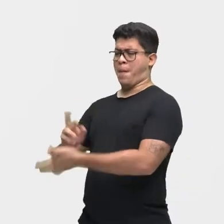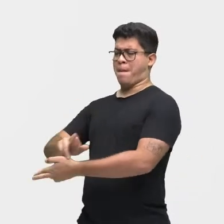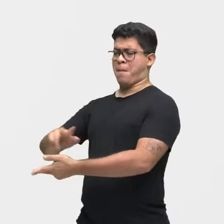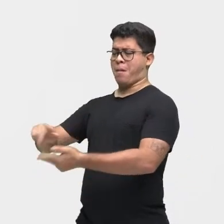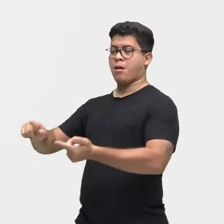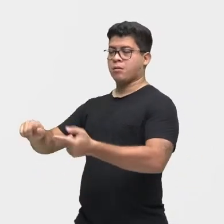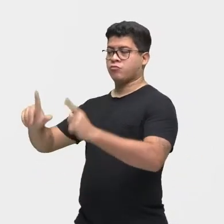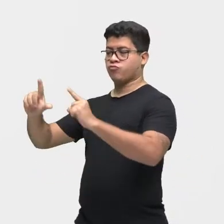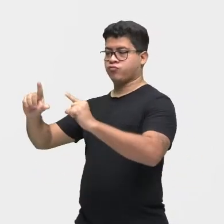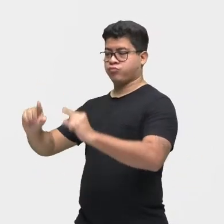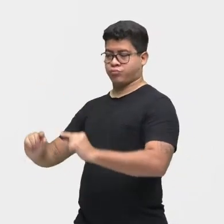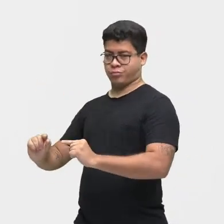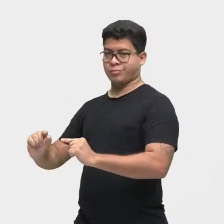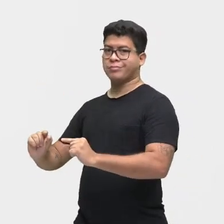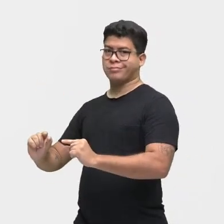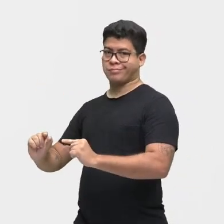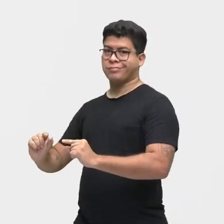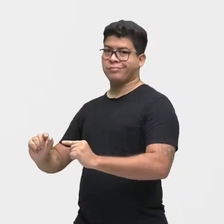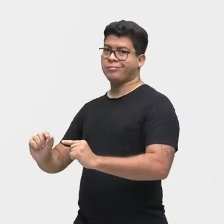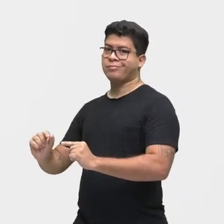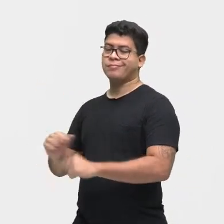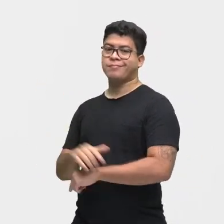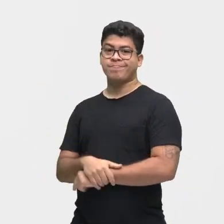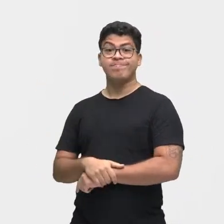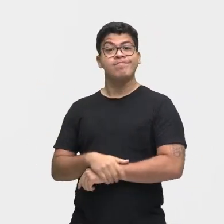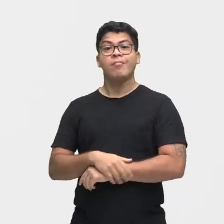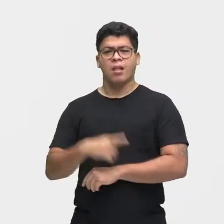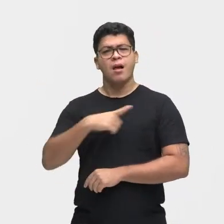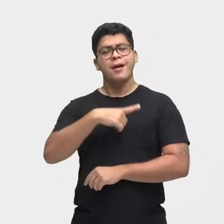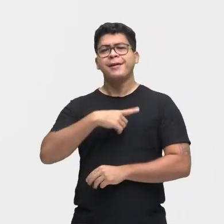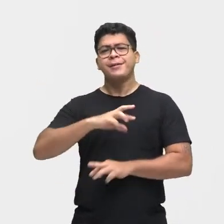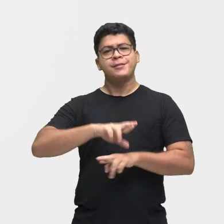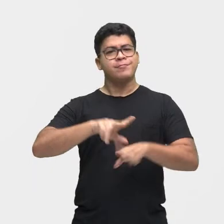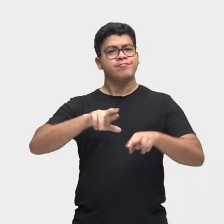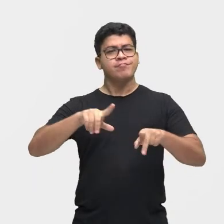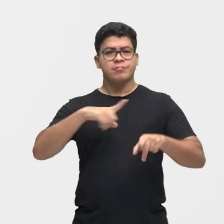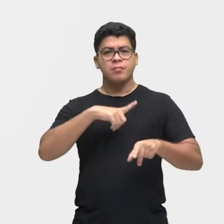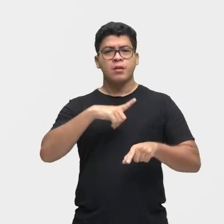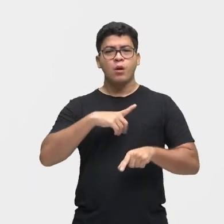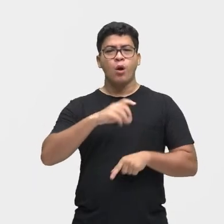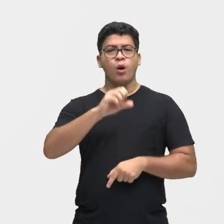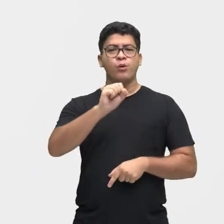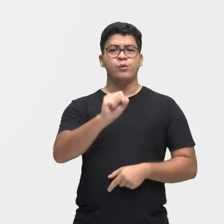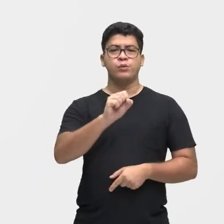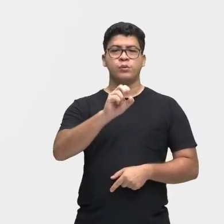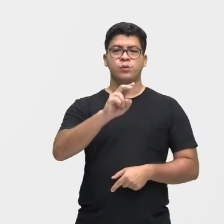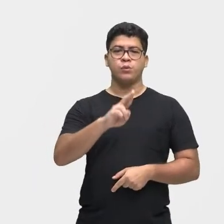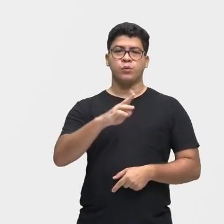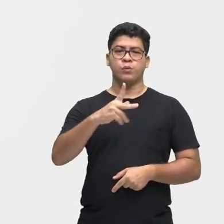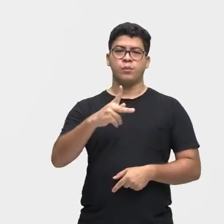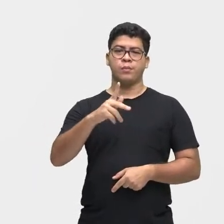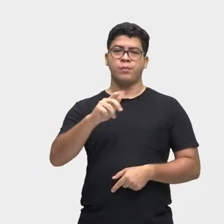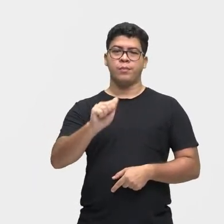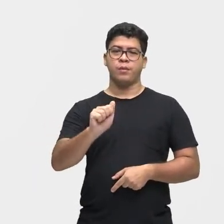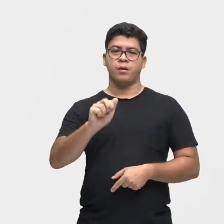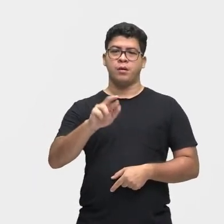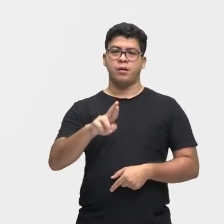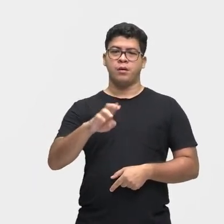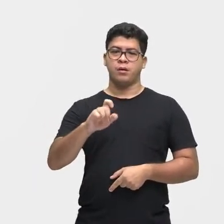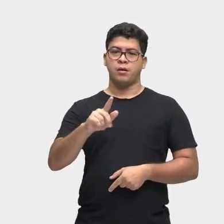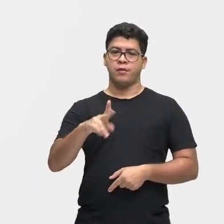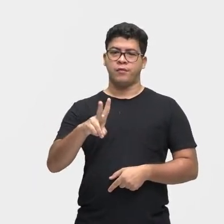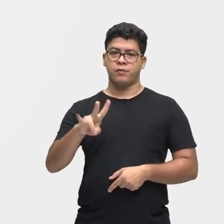certo? Tudo era válido para manter os chamados superávit, inclusive saques, pirataria